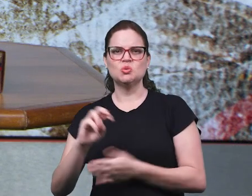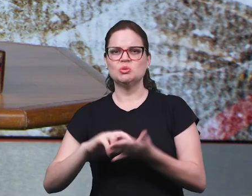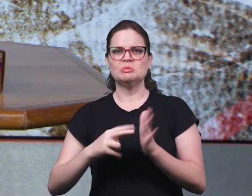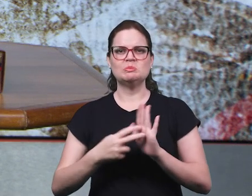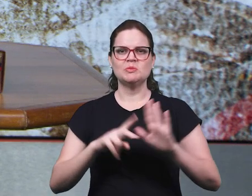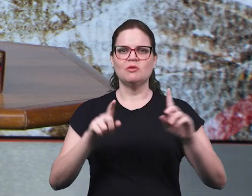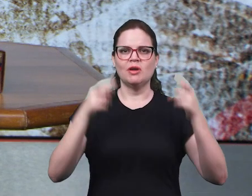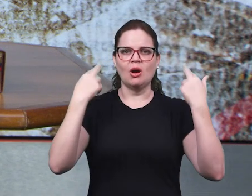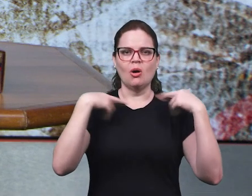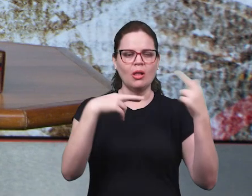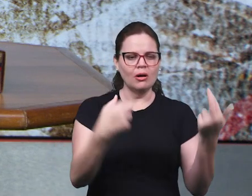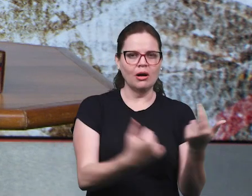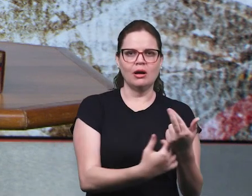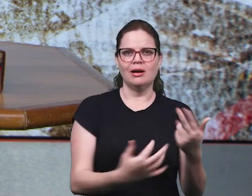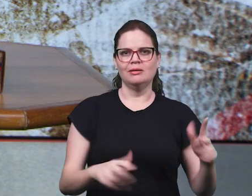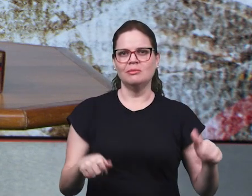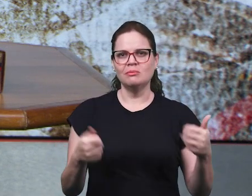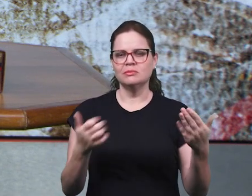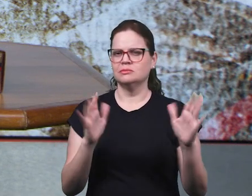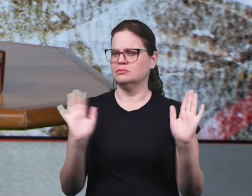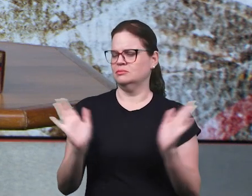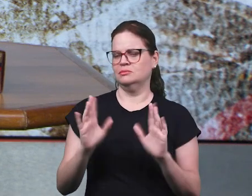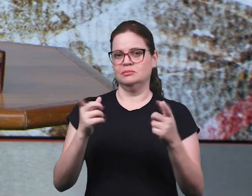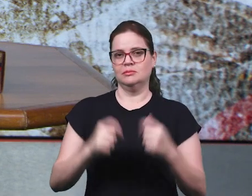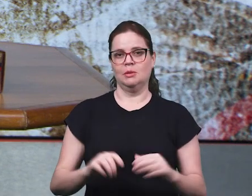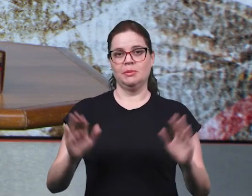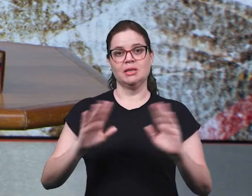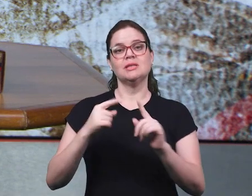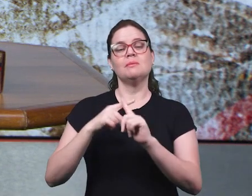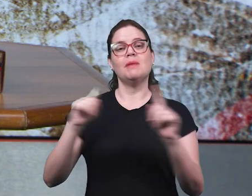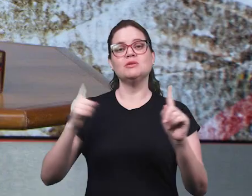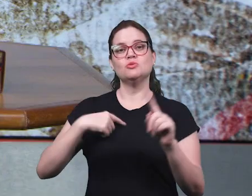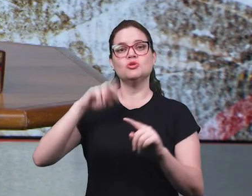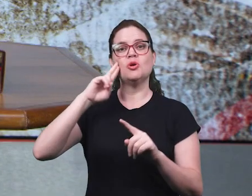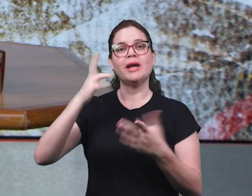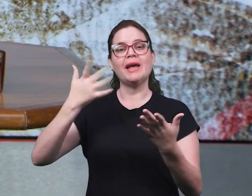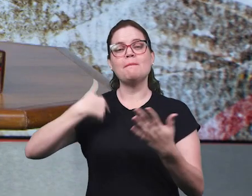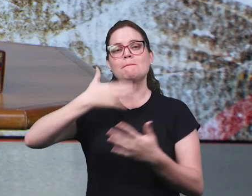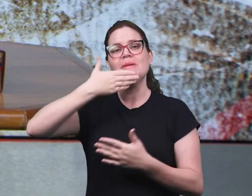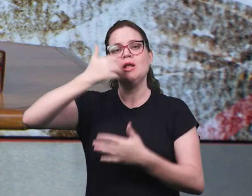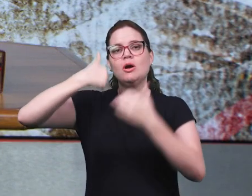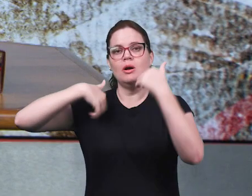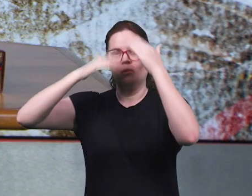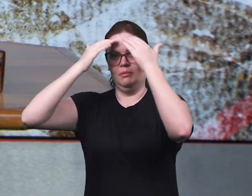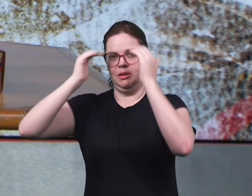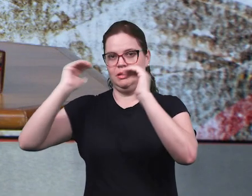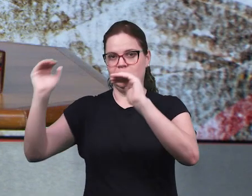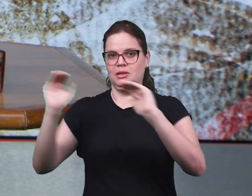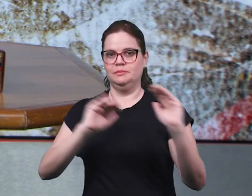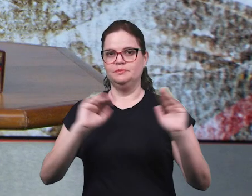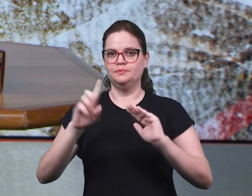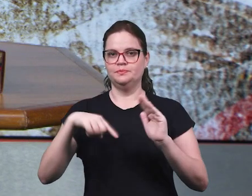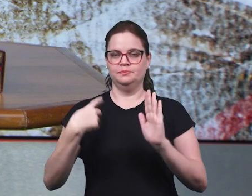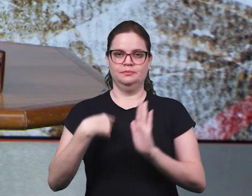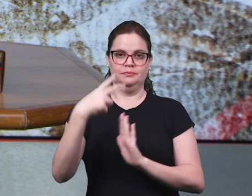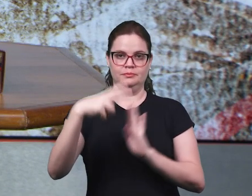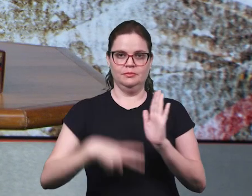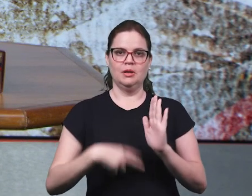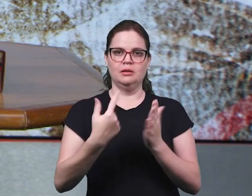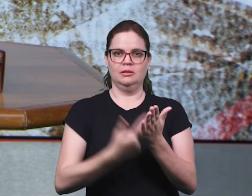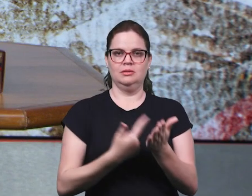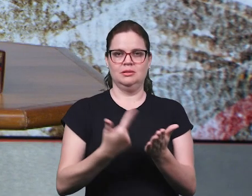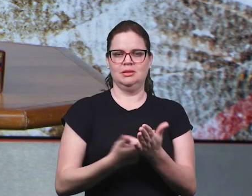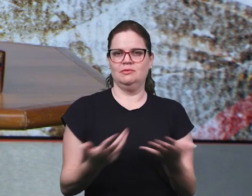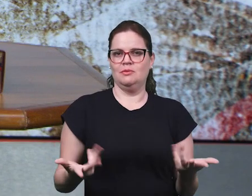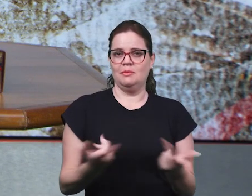em holocaustos. E nós estamos aqui prosseguindo nesse livro maravilhoso, que é o primeiro livro